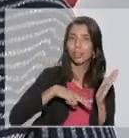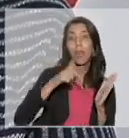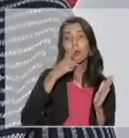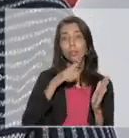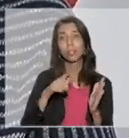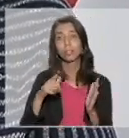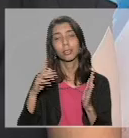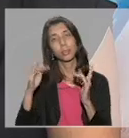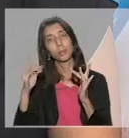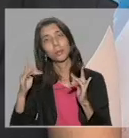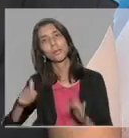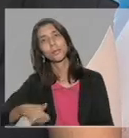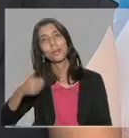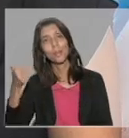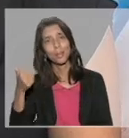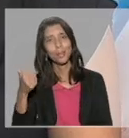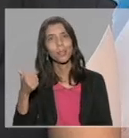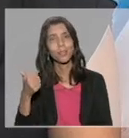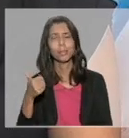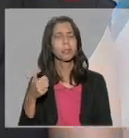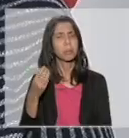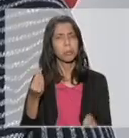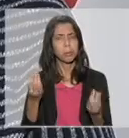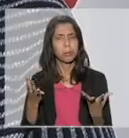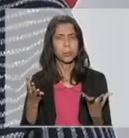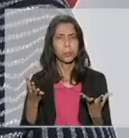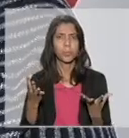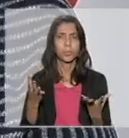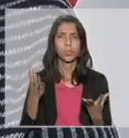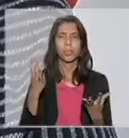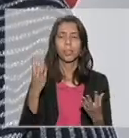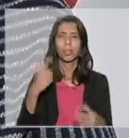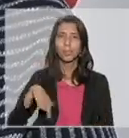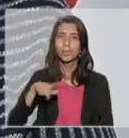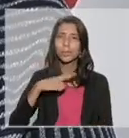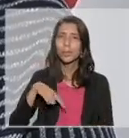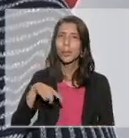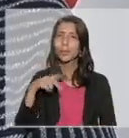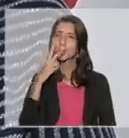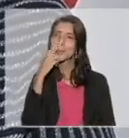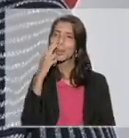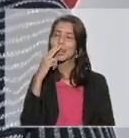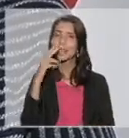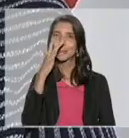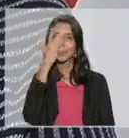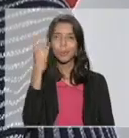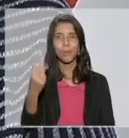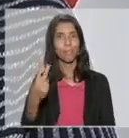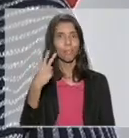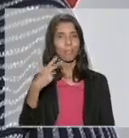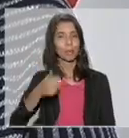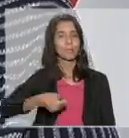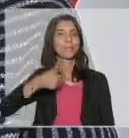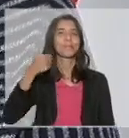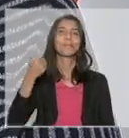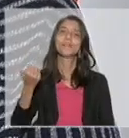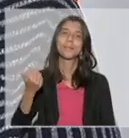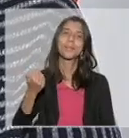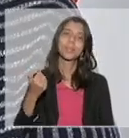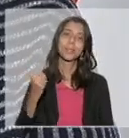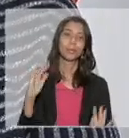melhor. Ah, é? É ler para namorar. Eu tenho um Como lema. é que é isso? Fala. Ah, eu acho que a gente fica mais interessante quando a gente lê.